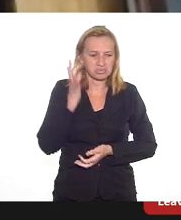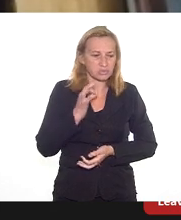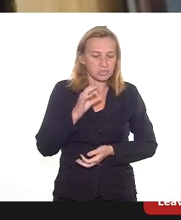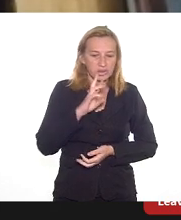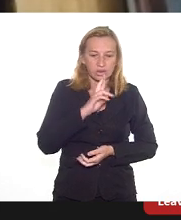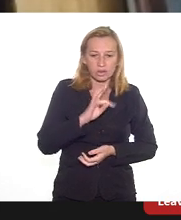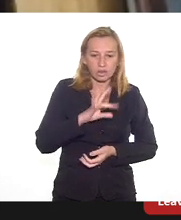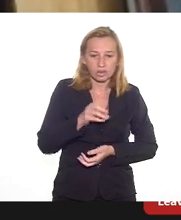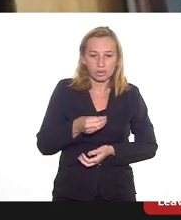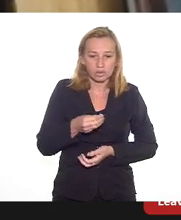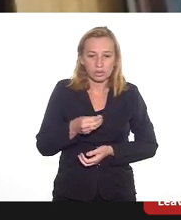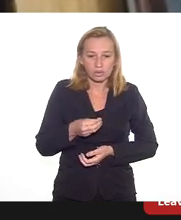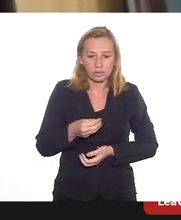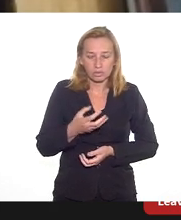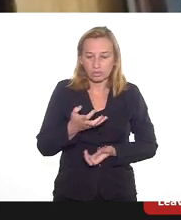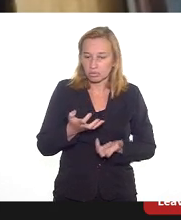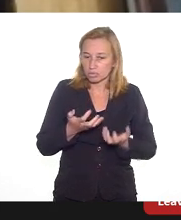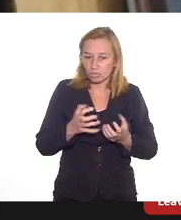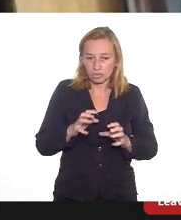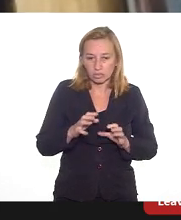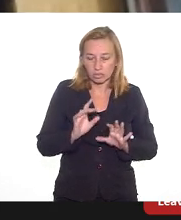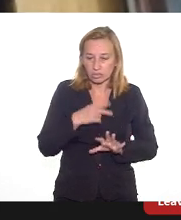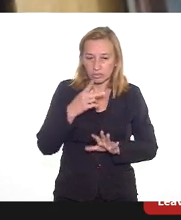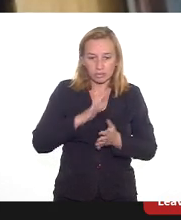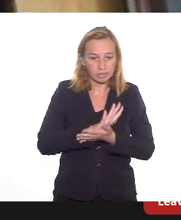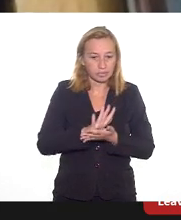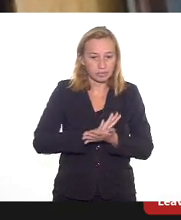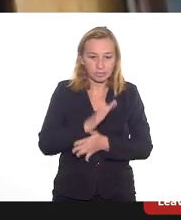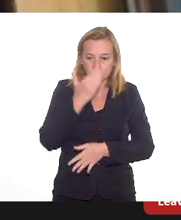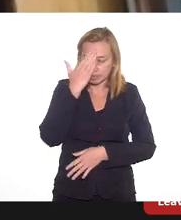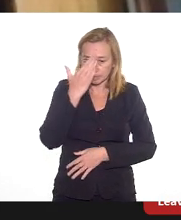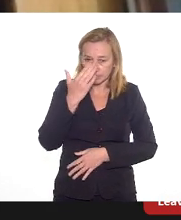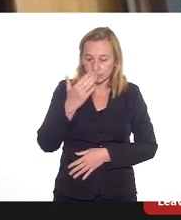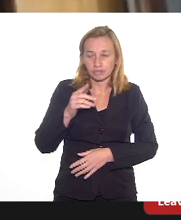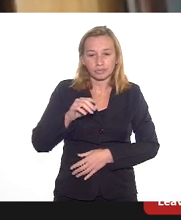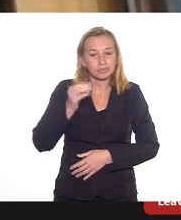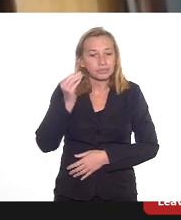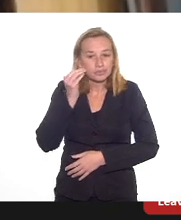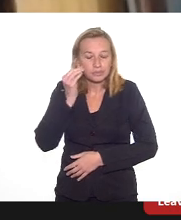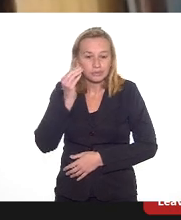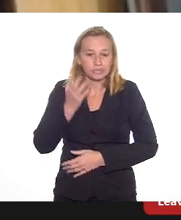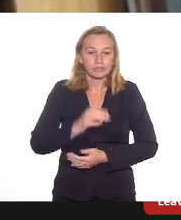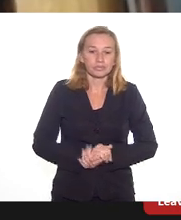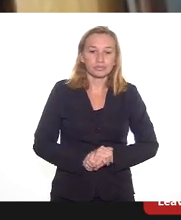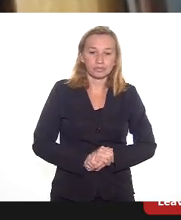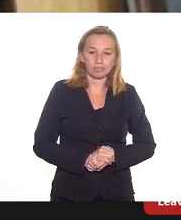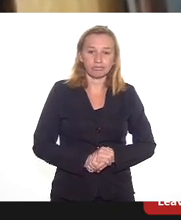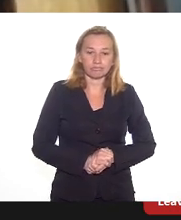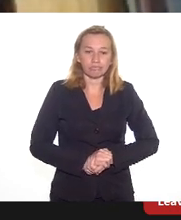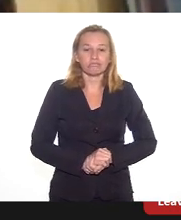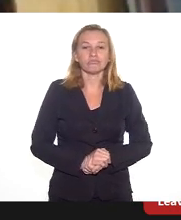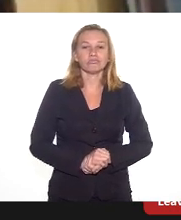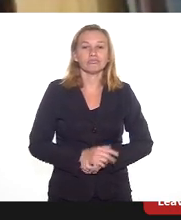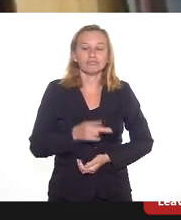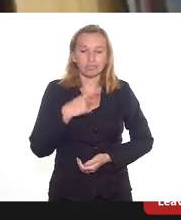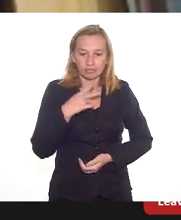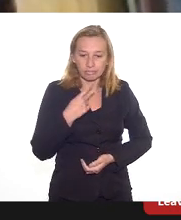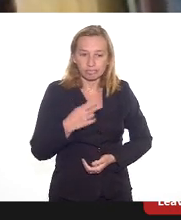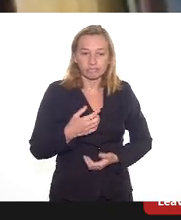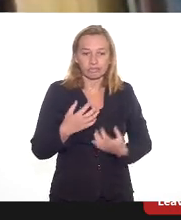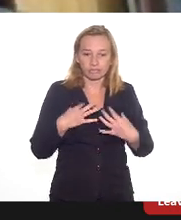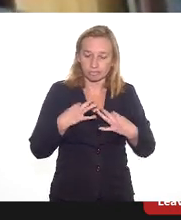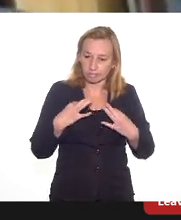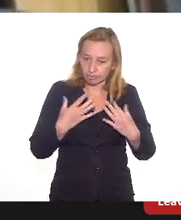todas as questões, mas eu não quero mais tomar o tempo dos senhores, agradecer aqui a oportunidade de prestar esses esclarecimentos, dizer que eu